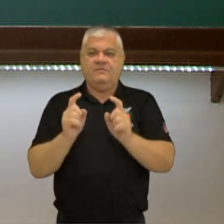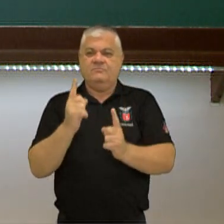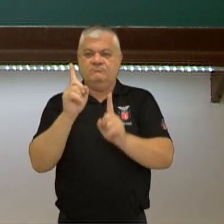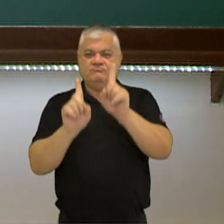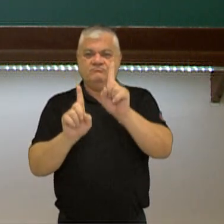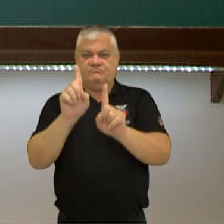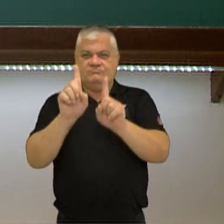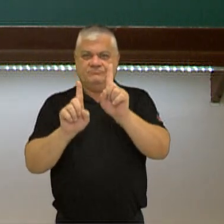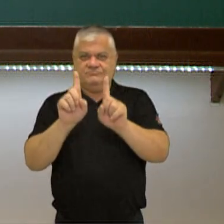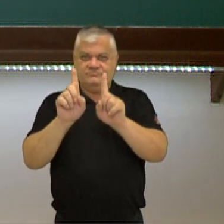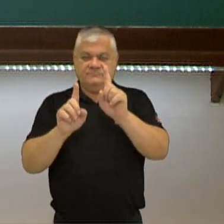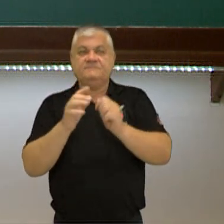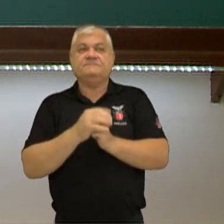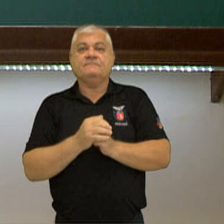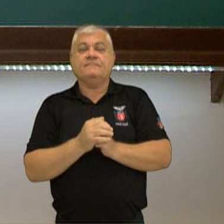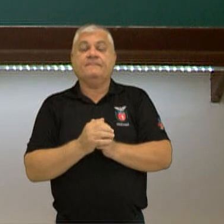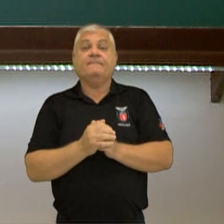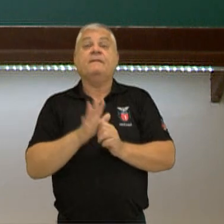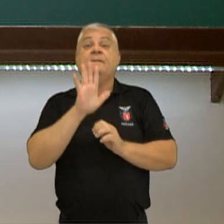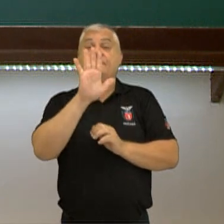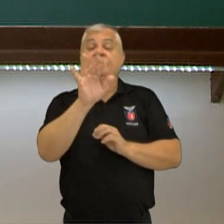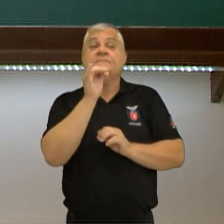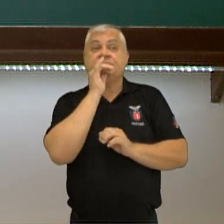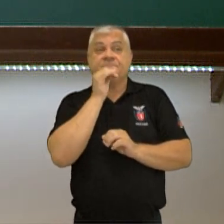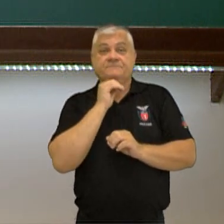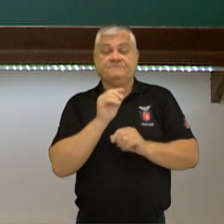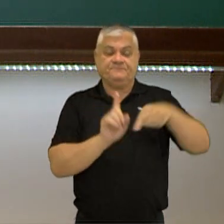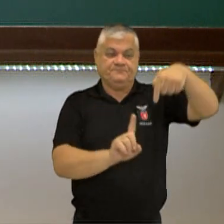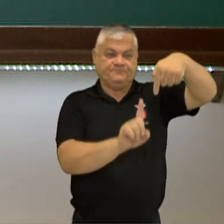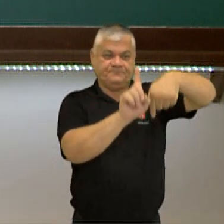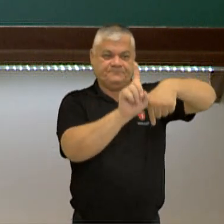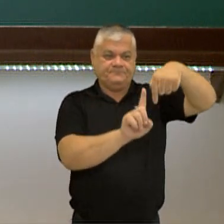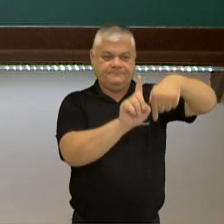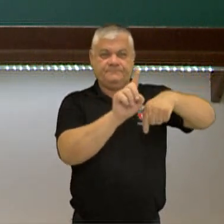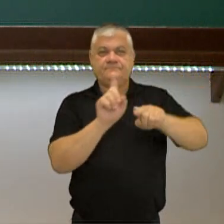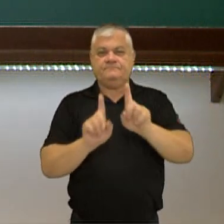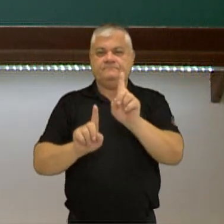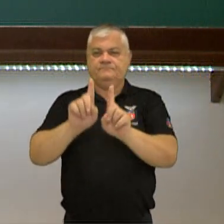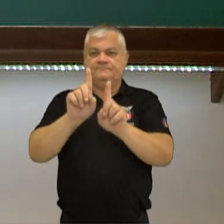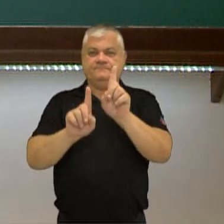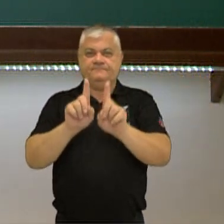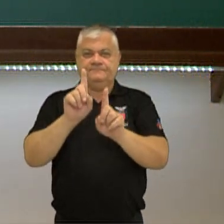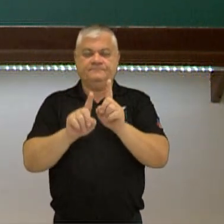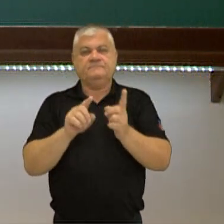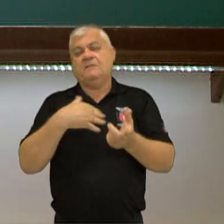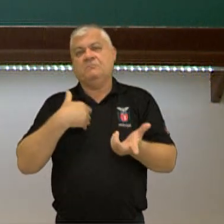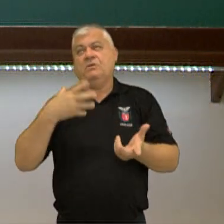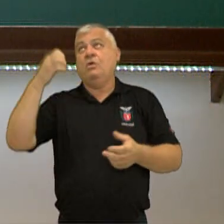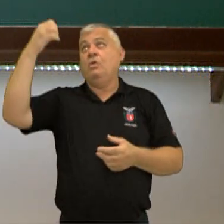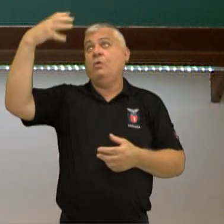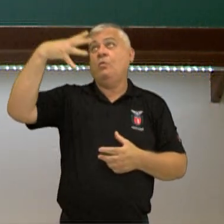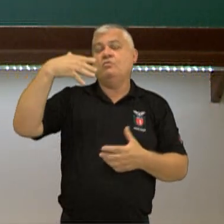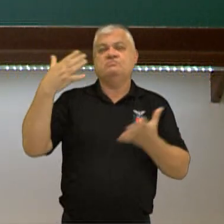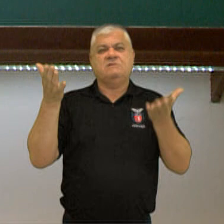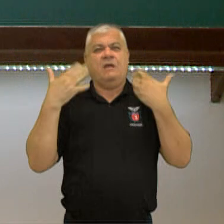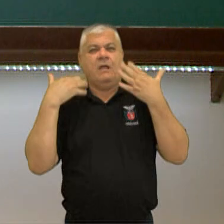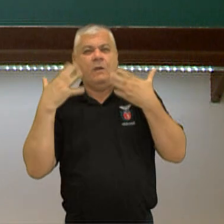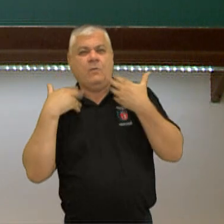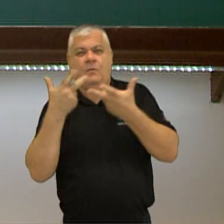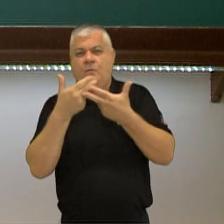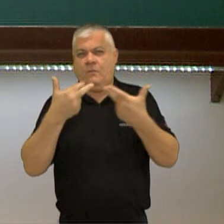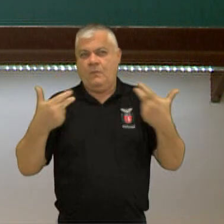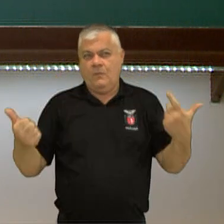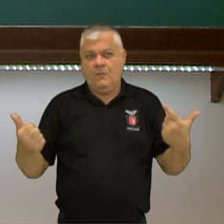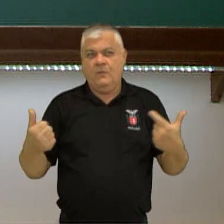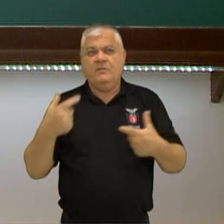orbital. Porém, com excitação, na presença de energia, quer seja luminosa, calor, enfim, este